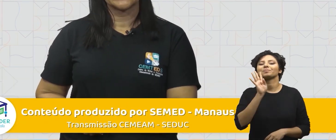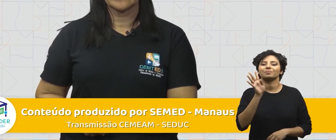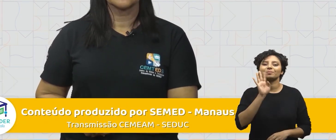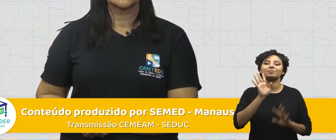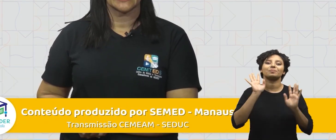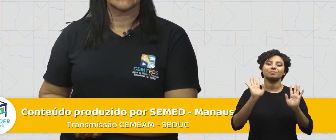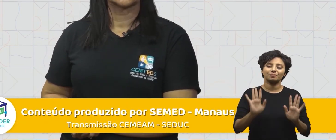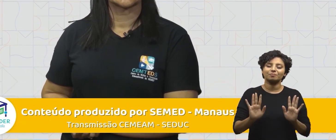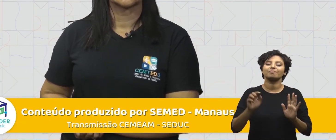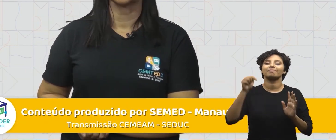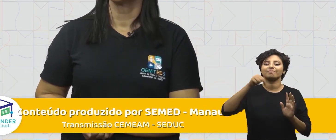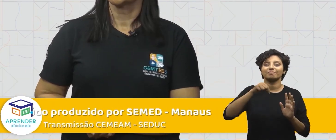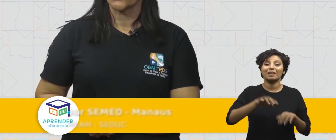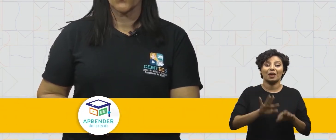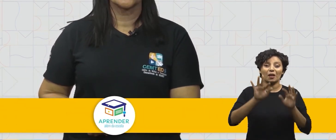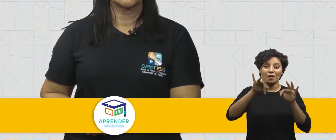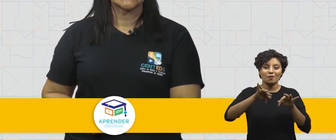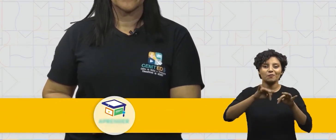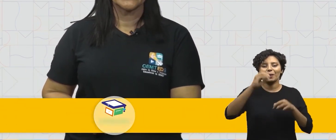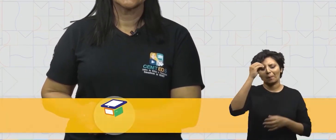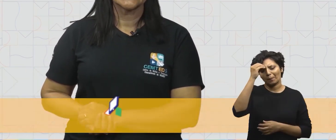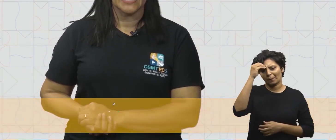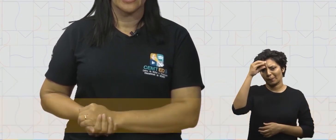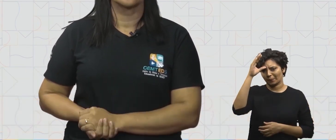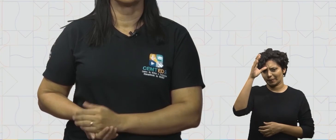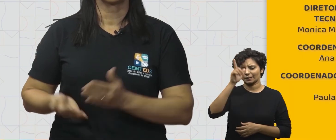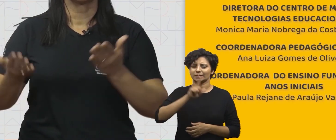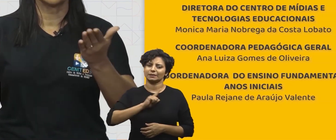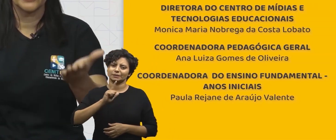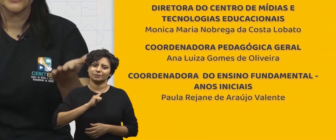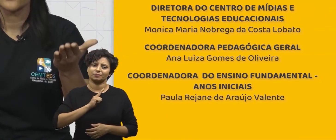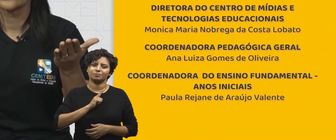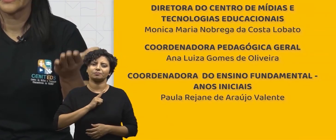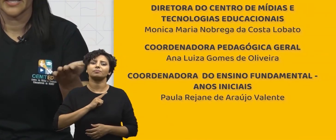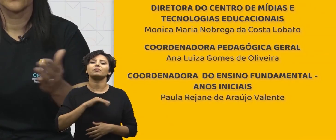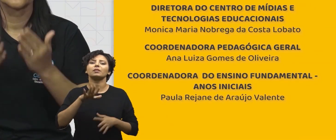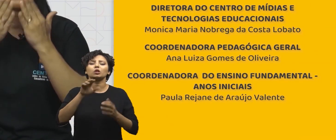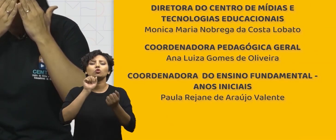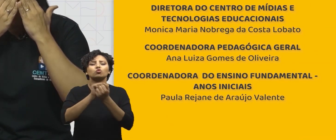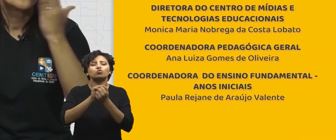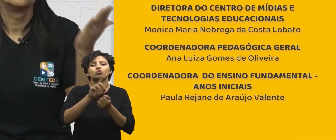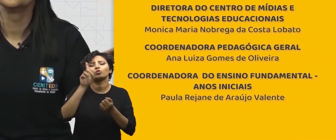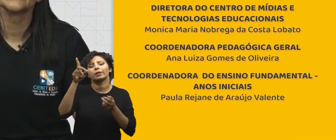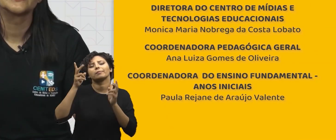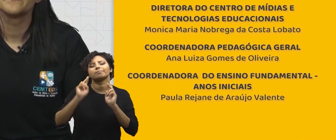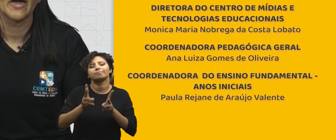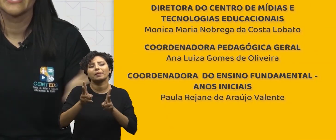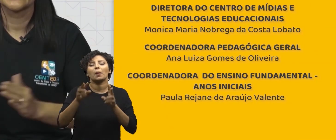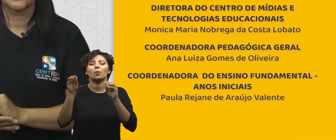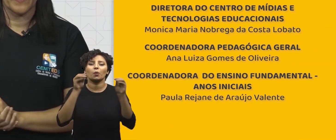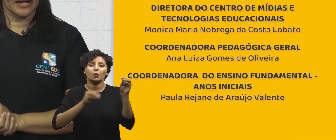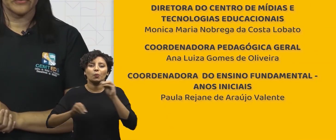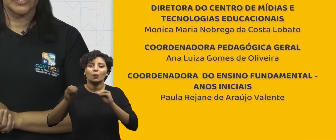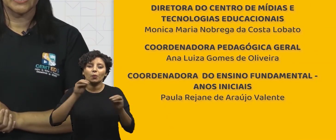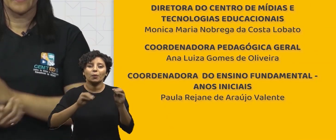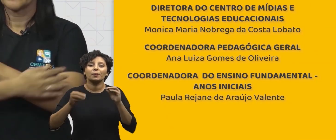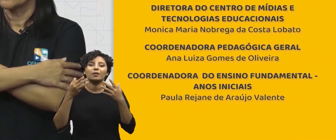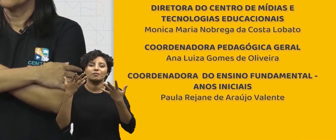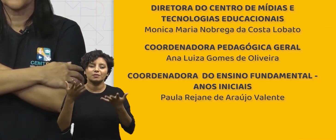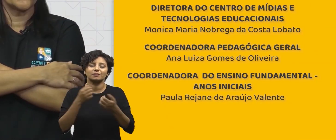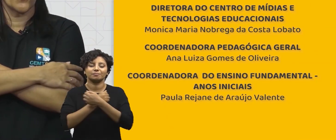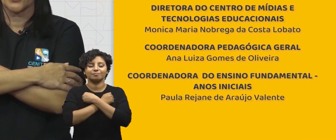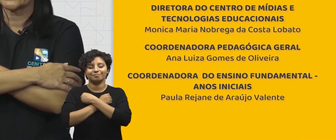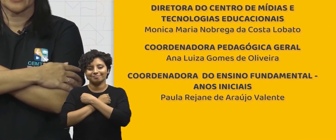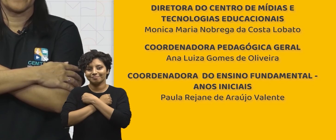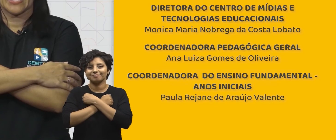Já podemos sair daqui com esse aprendizado. Fique com Deus! Muitos beijos para você!